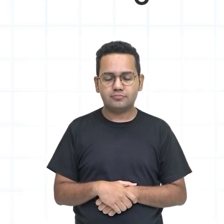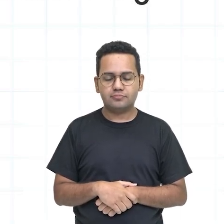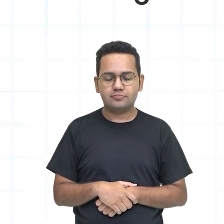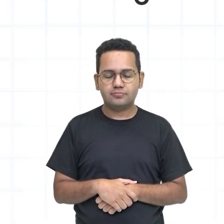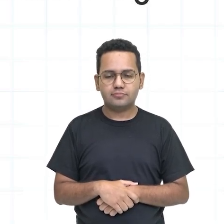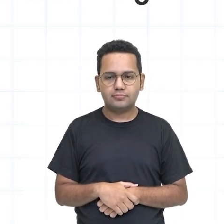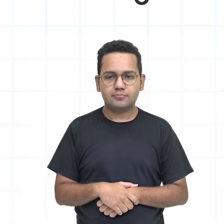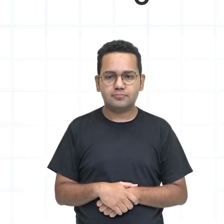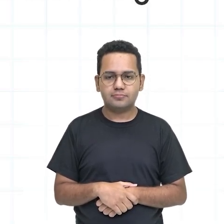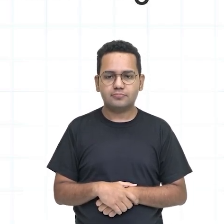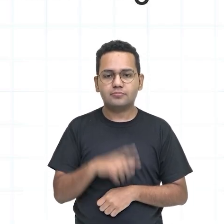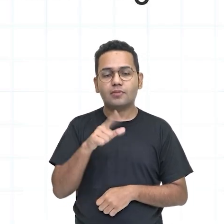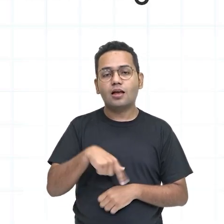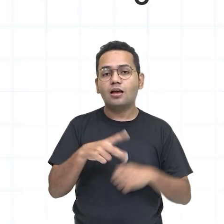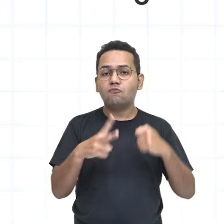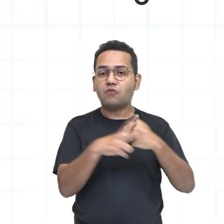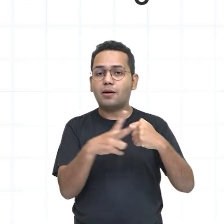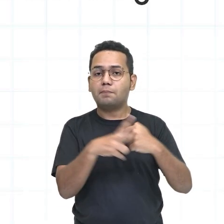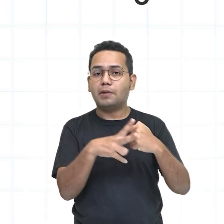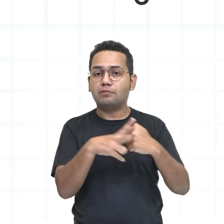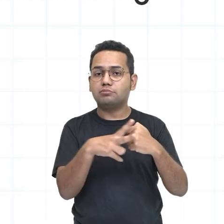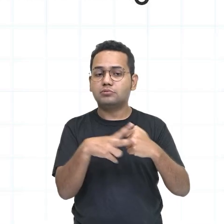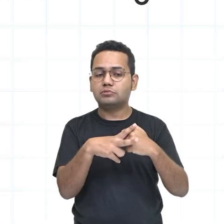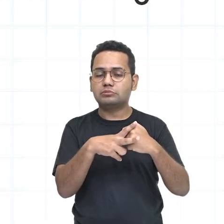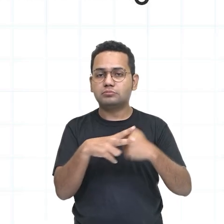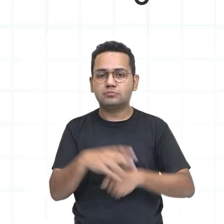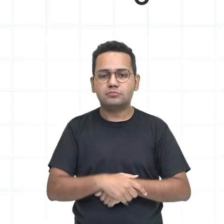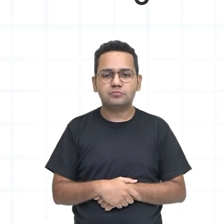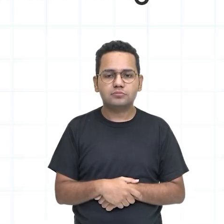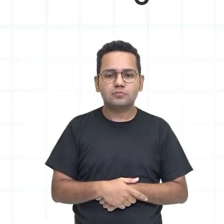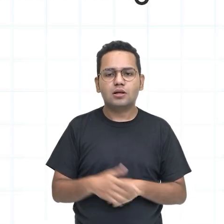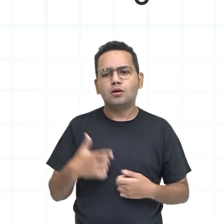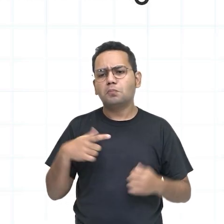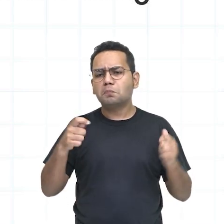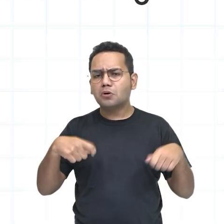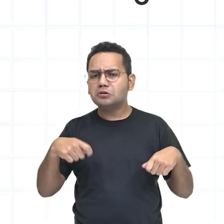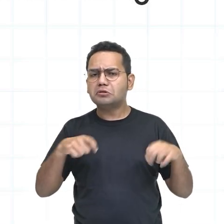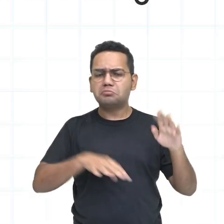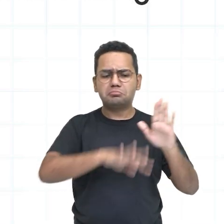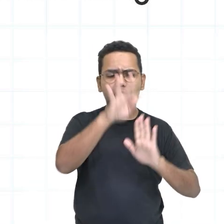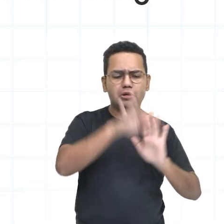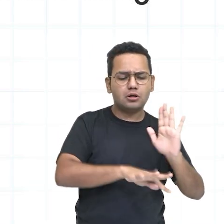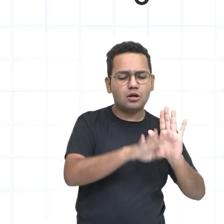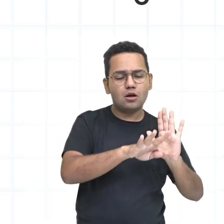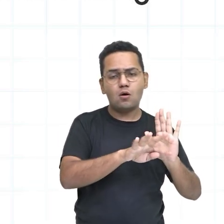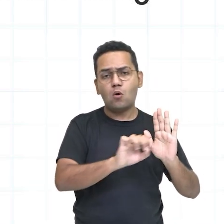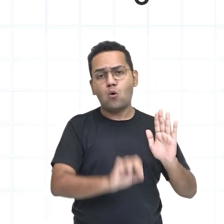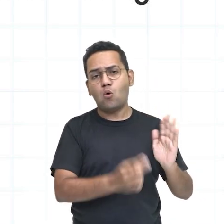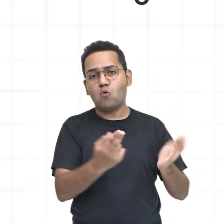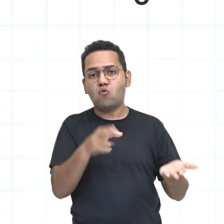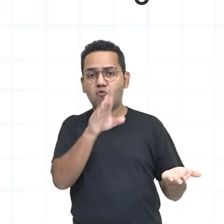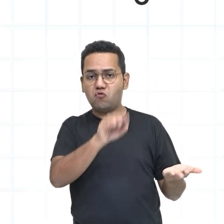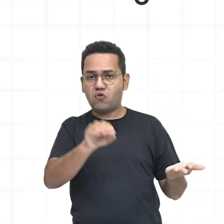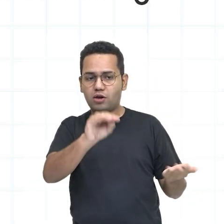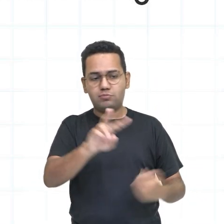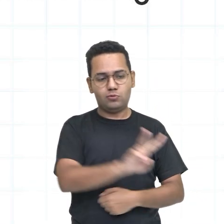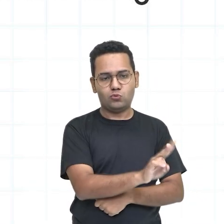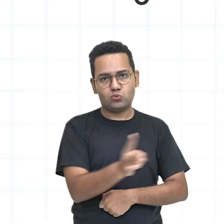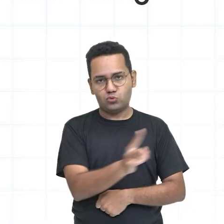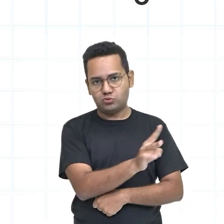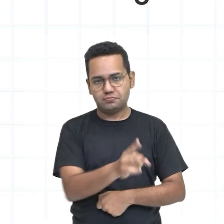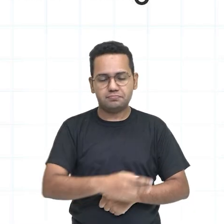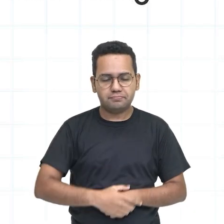communication, comunicação verbal, utilizando então palavras, né? Utilizando texto ou mesmo utilizando a fala.